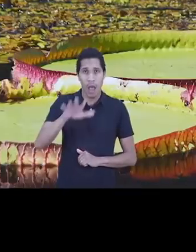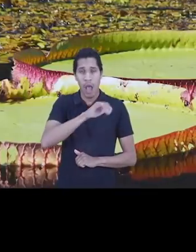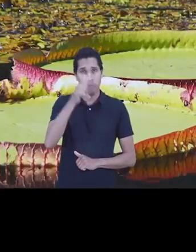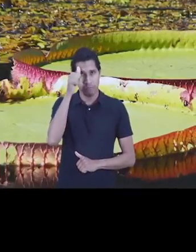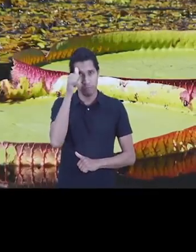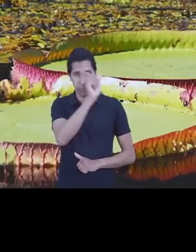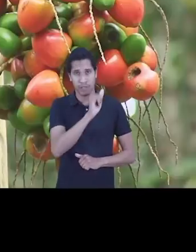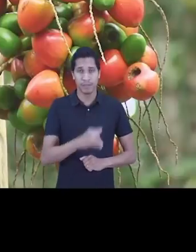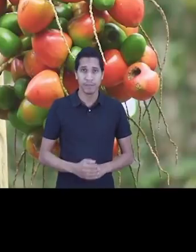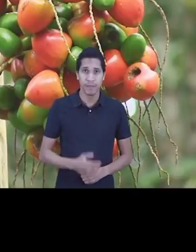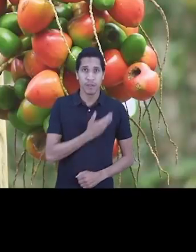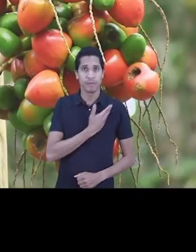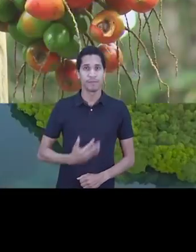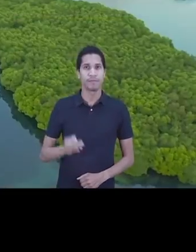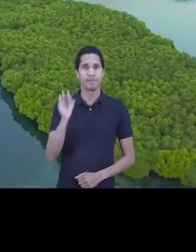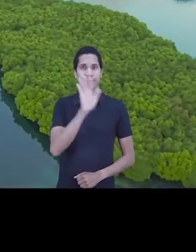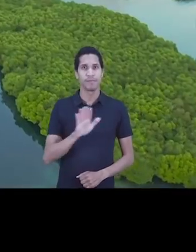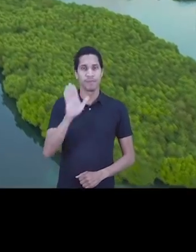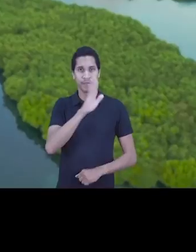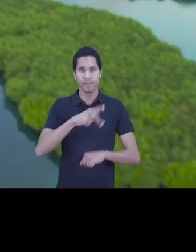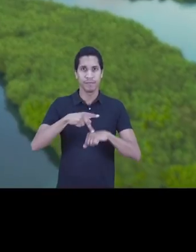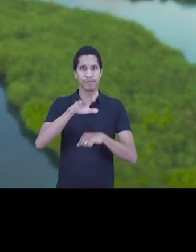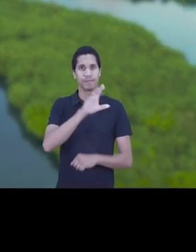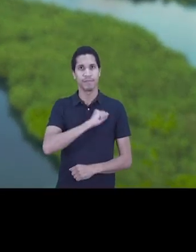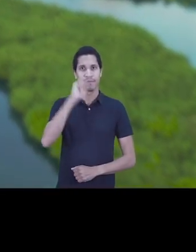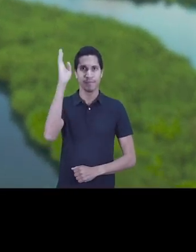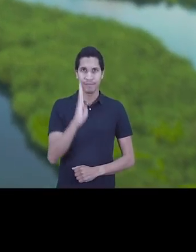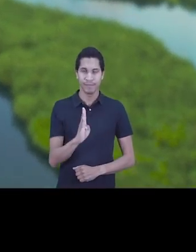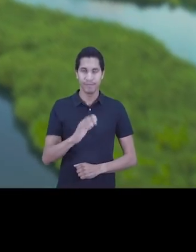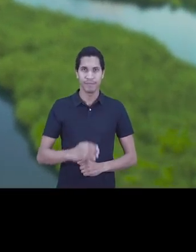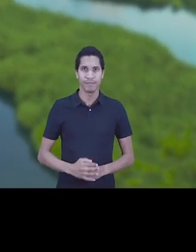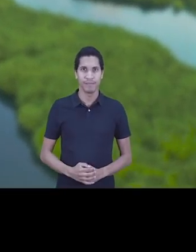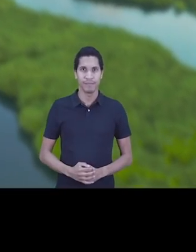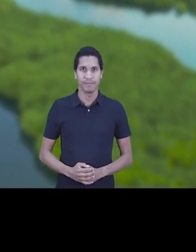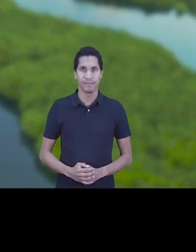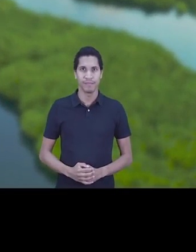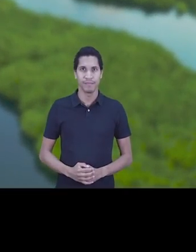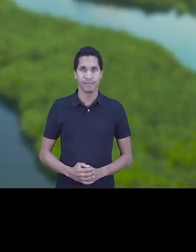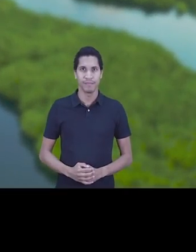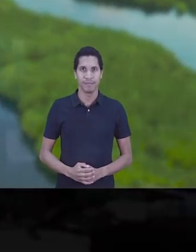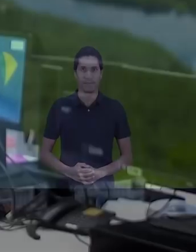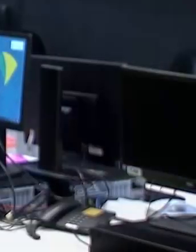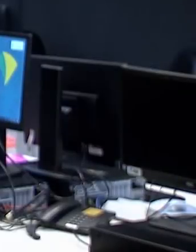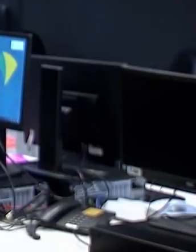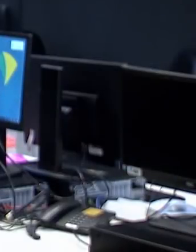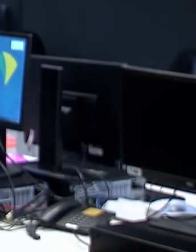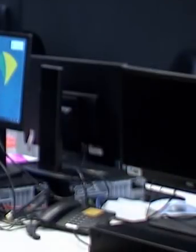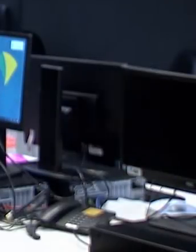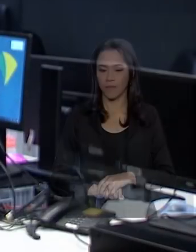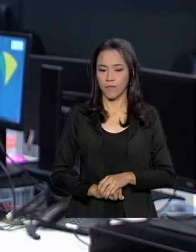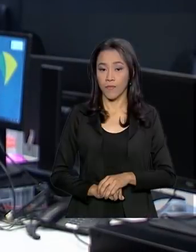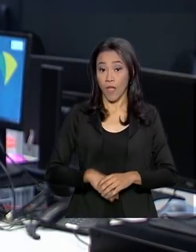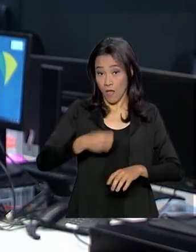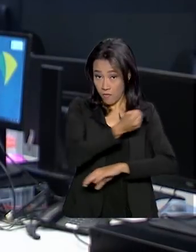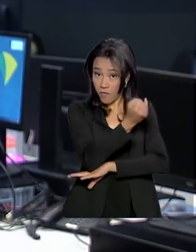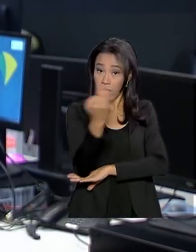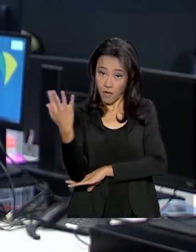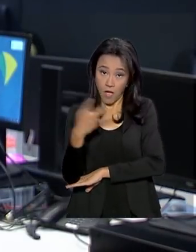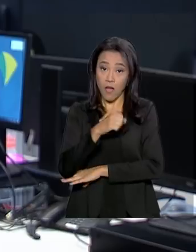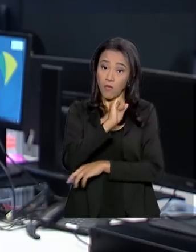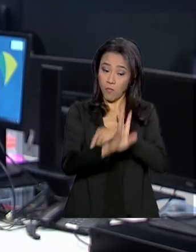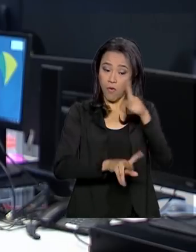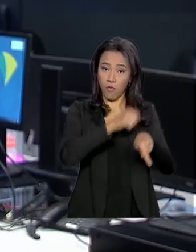milhões de quilômetros quadrados, dos quais 5 milhões e meio são cobertos por floresta. Muitos brasileiros e estrangeiros